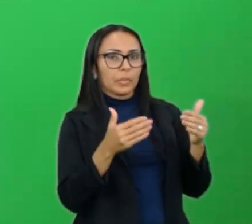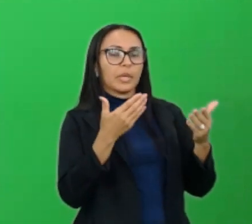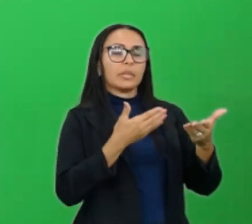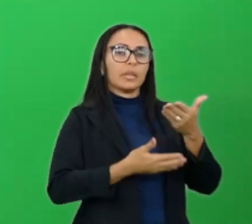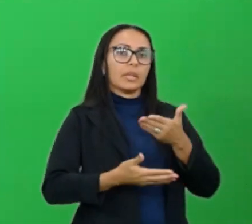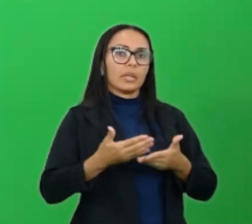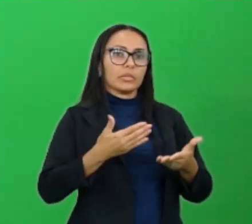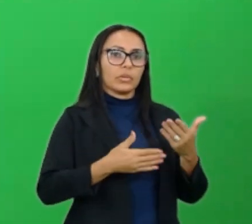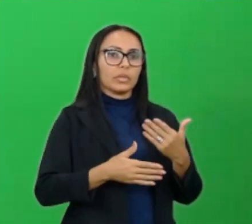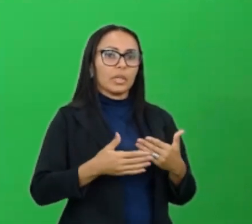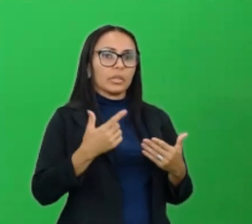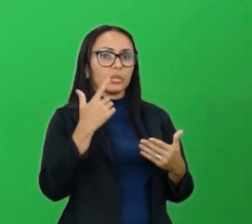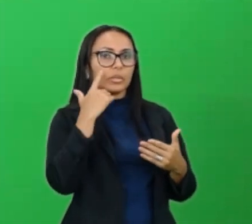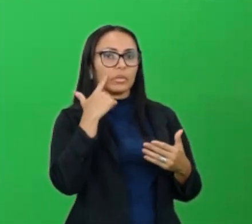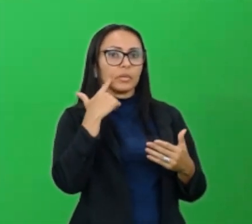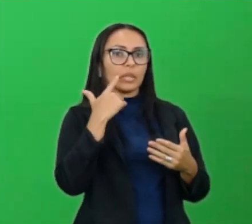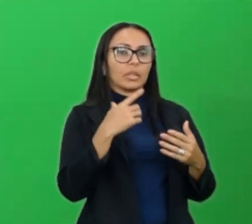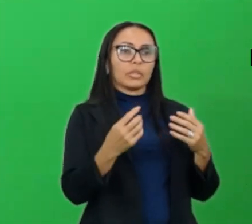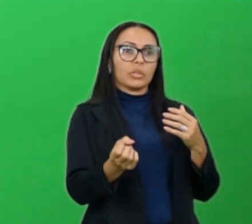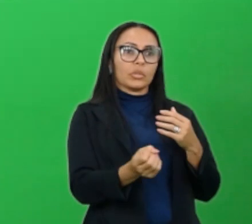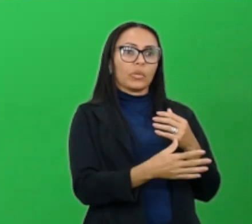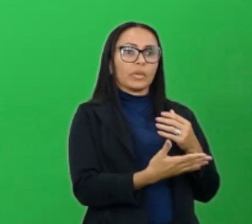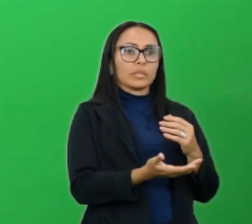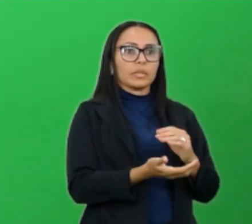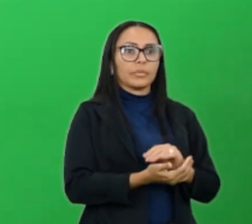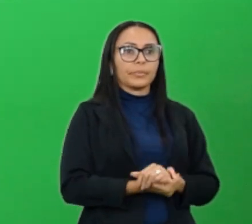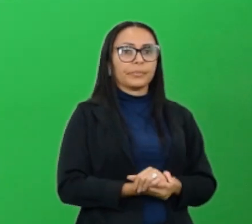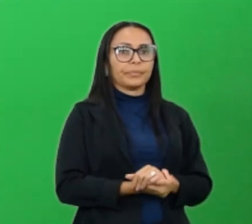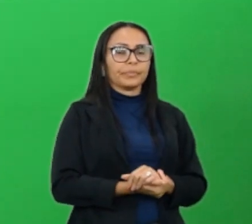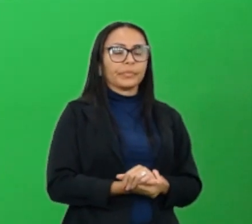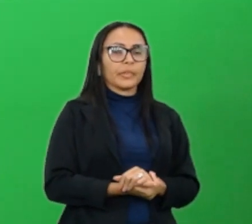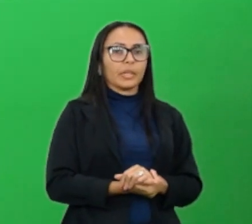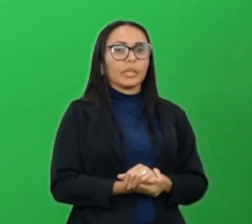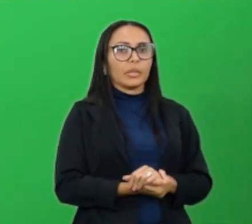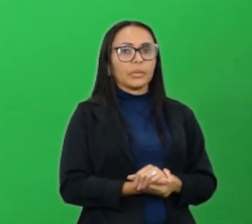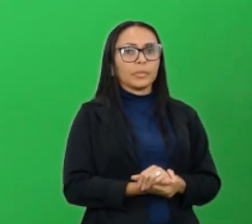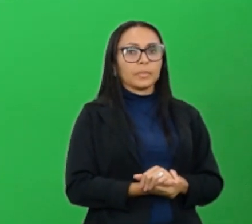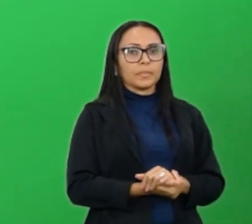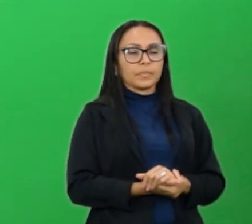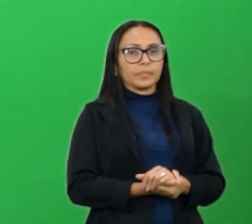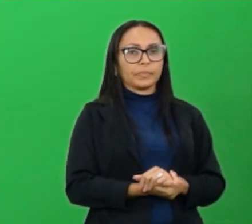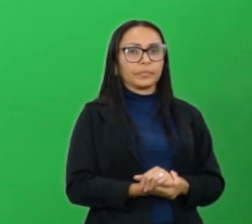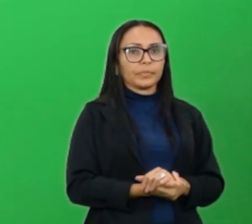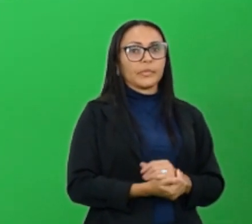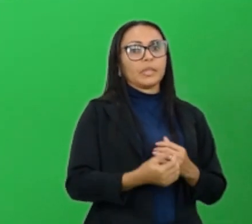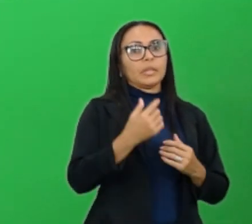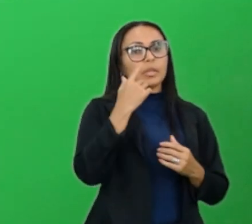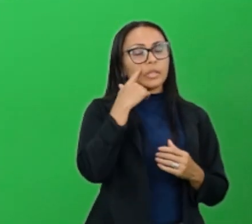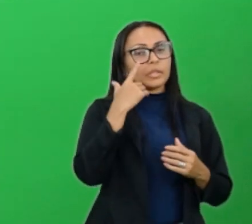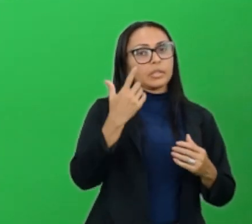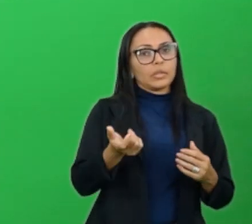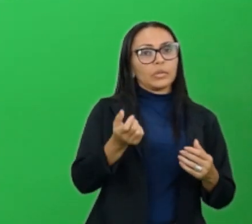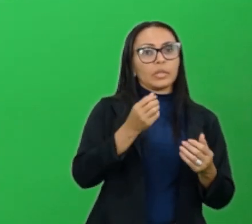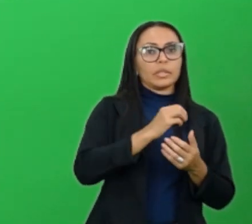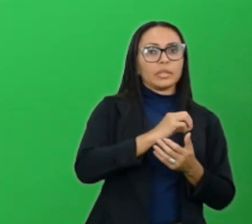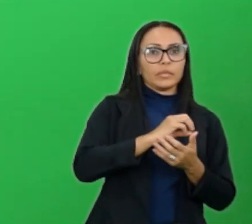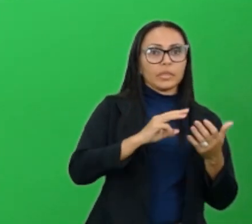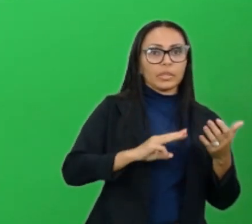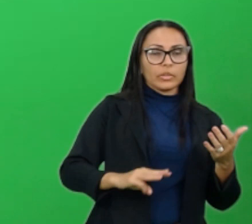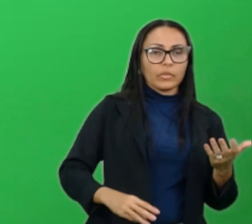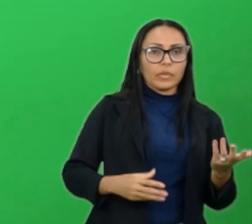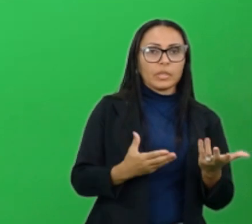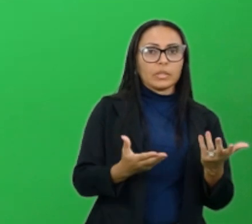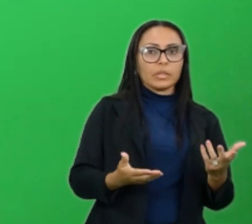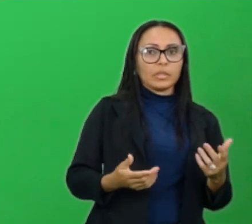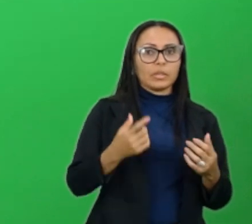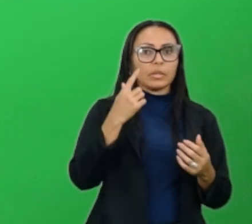de inovação e a indicadores de impacto. Então, são indicadores de atividades de inovação, números de pequenas